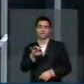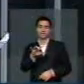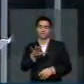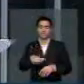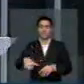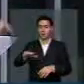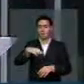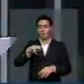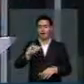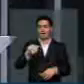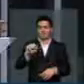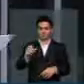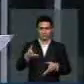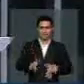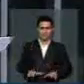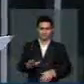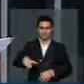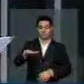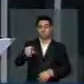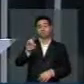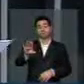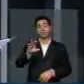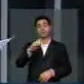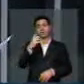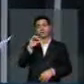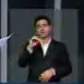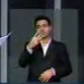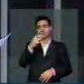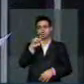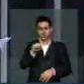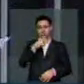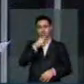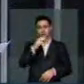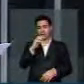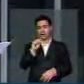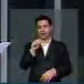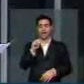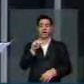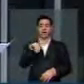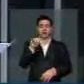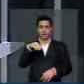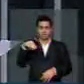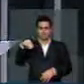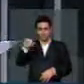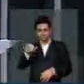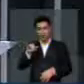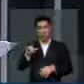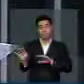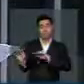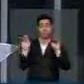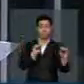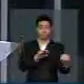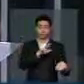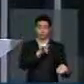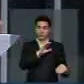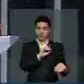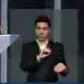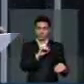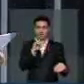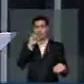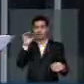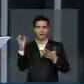mares em 1938 Caim mudou-se para o Rio contra a vontade do seu